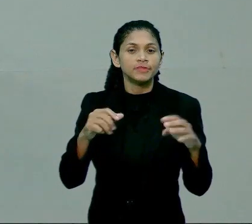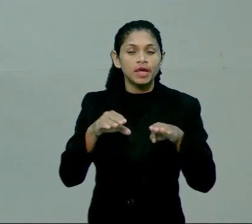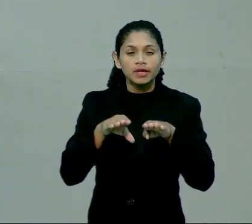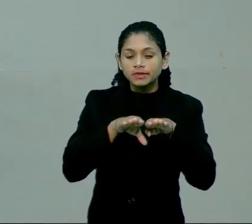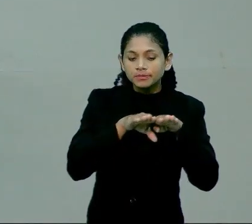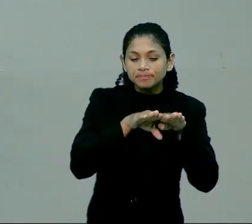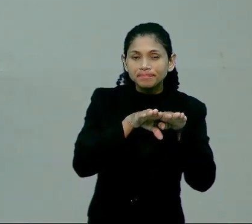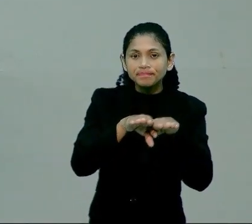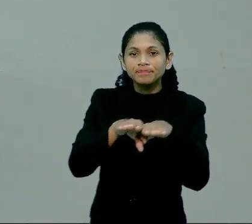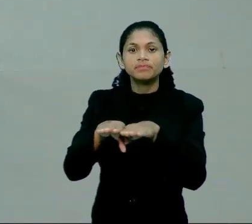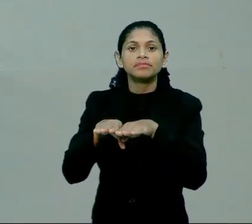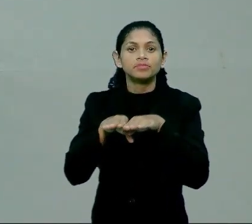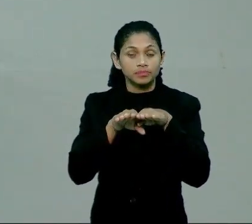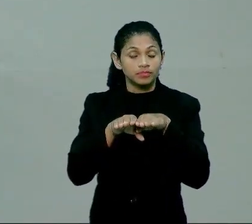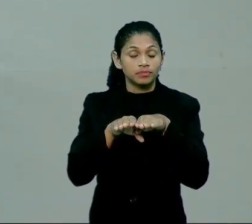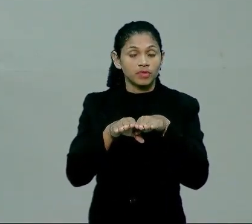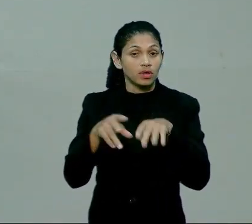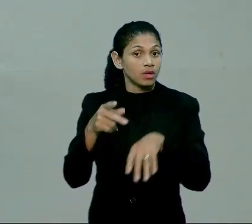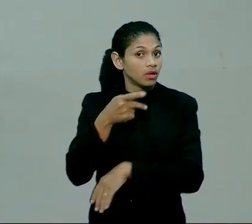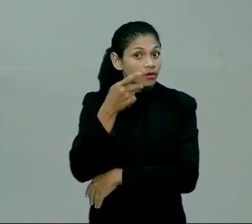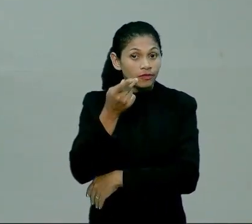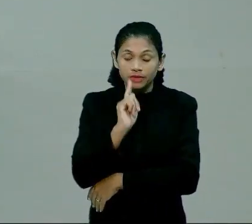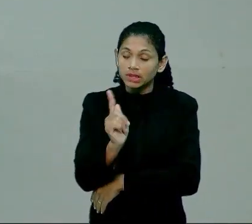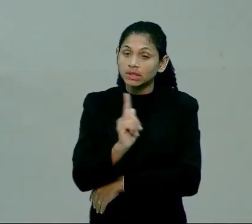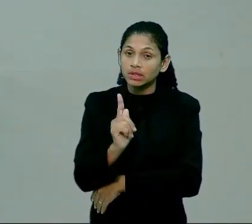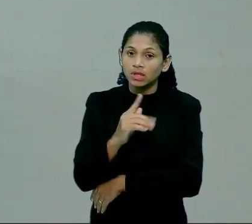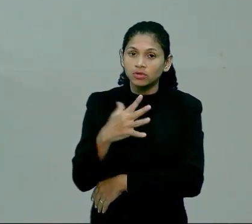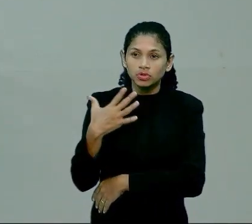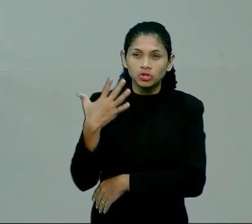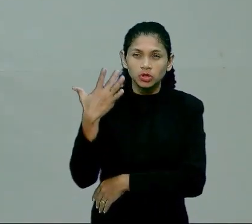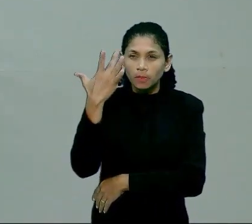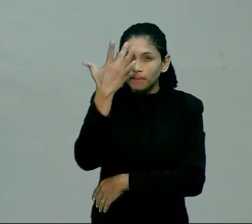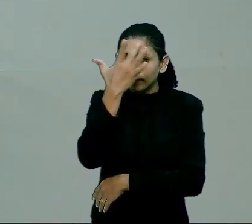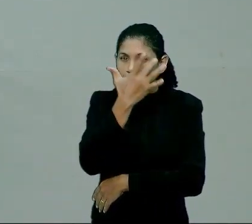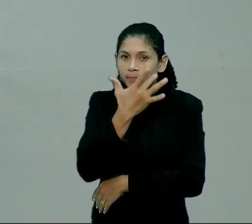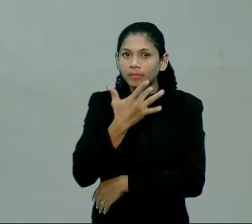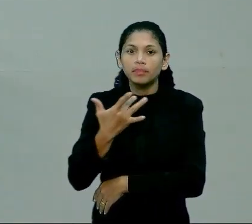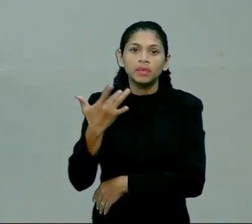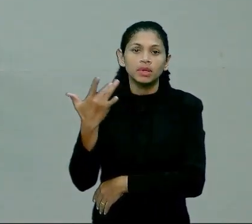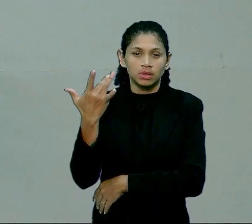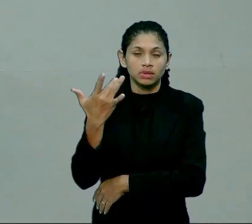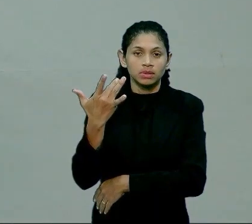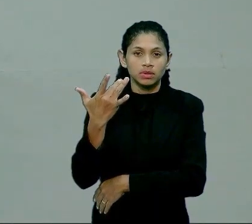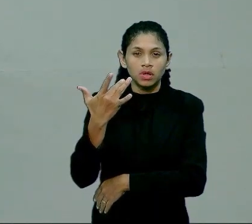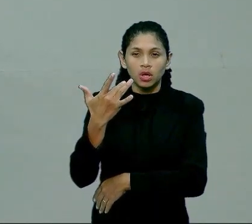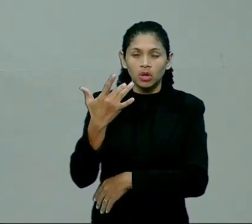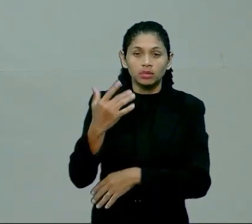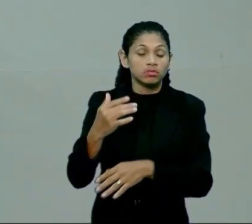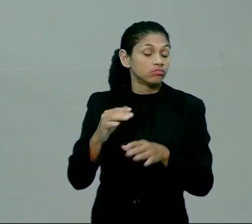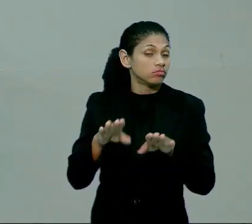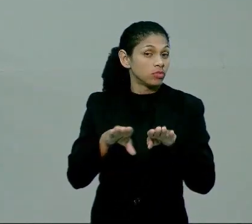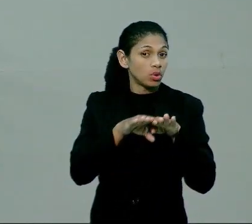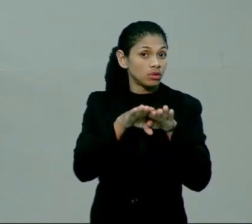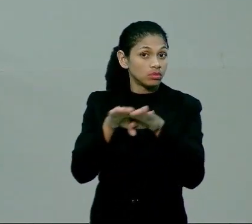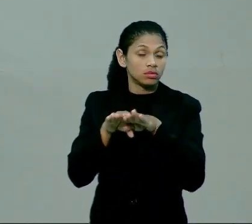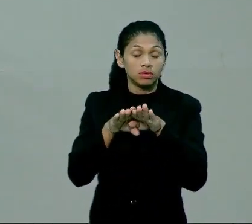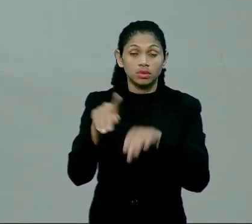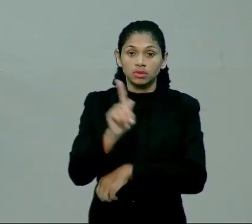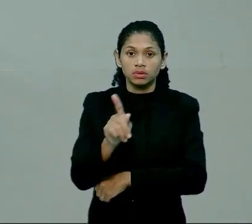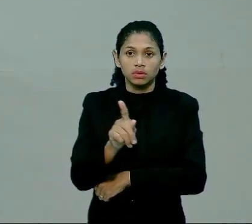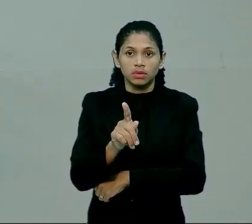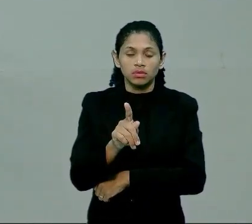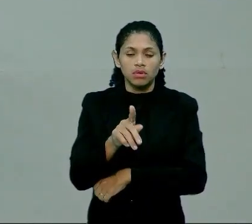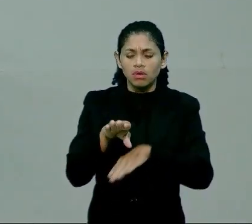facial, porque a harmonização facial estaria nesse direcionamento da padronização. A harmonização aqui se fala é